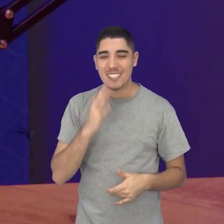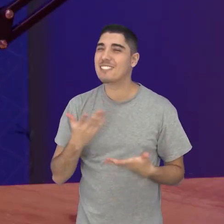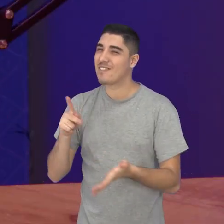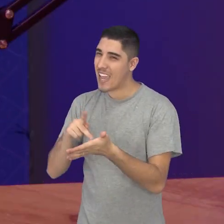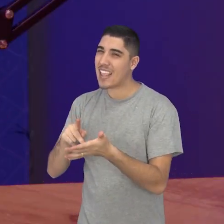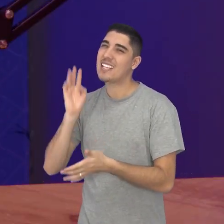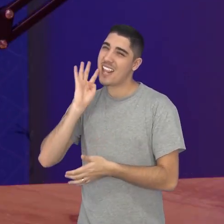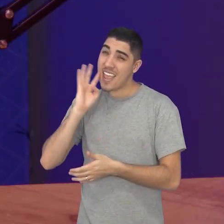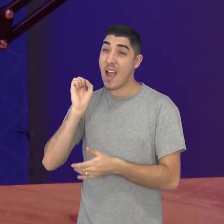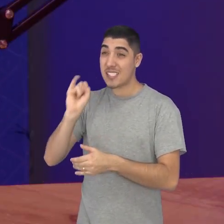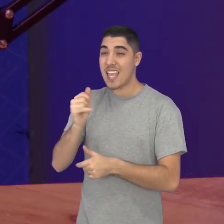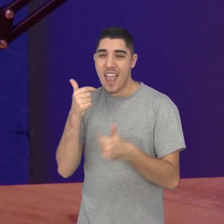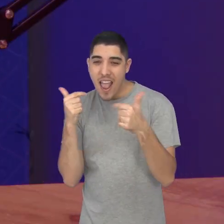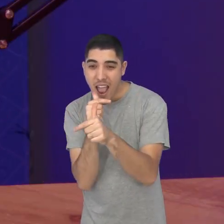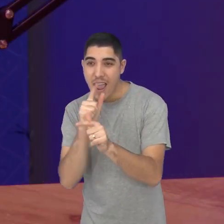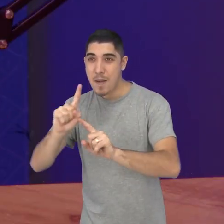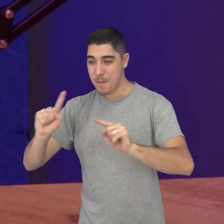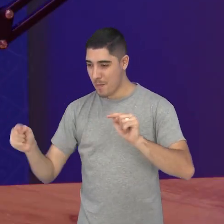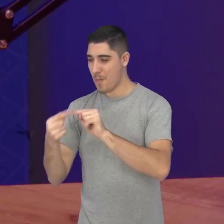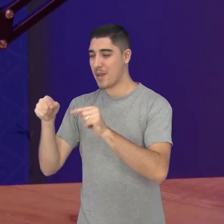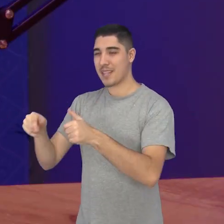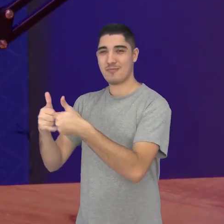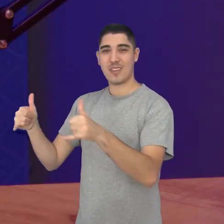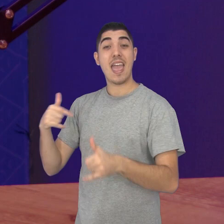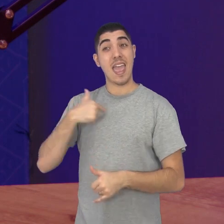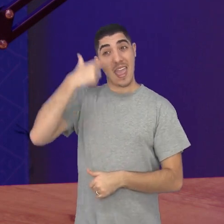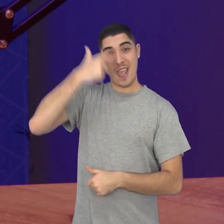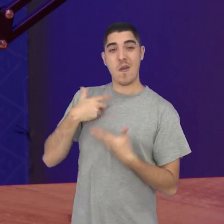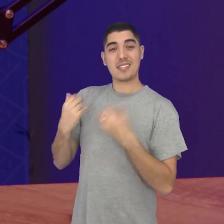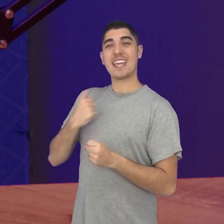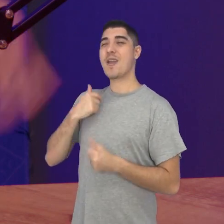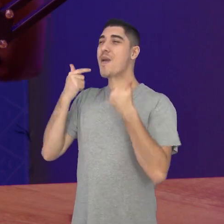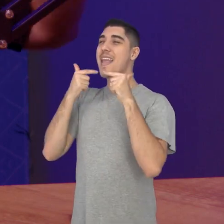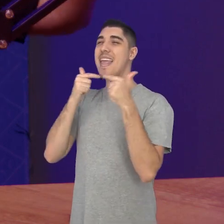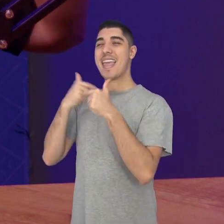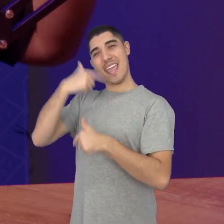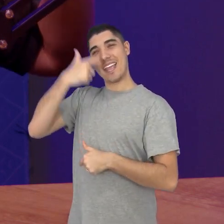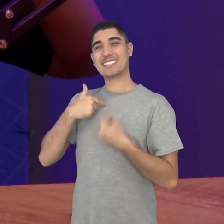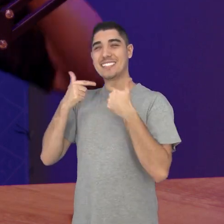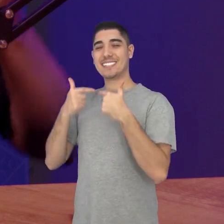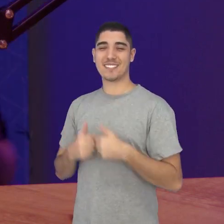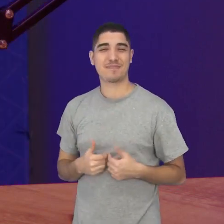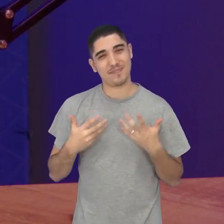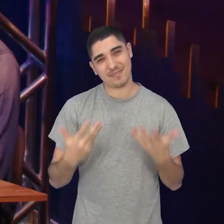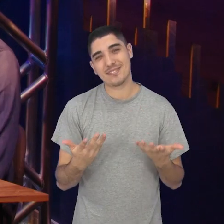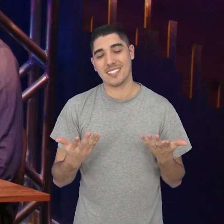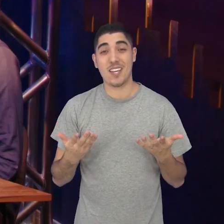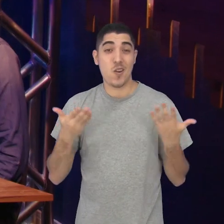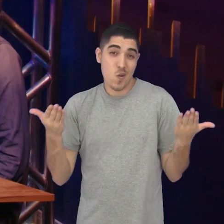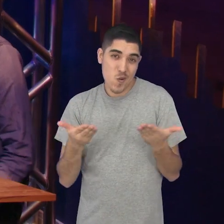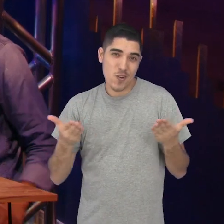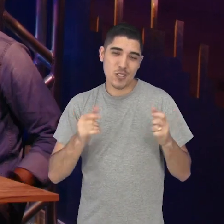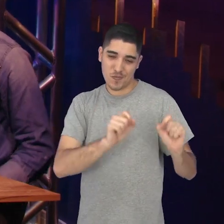legal se desse pra produzir na risada também. Ia ser bem legal. Eu posso ser a criança que ri. Eu me disponibilizo dessa forma. Então